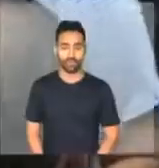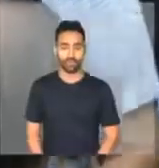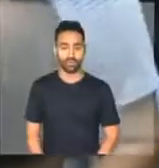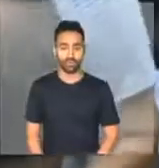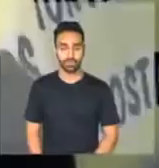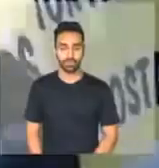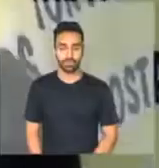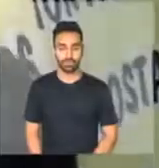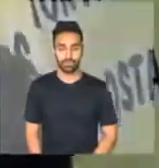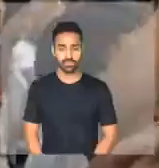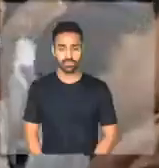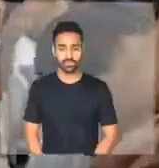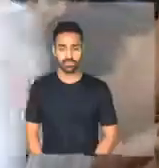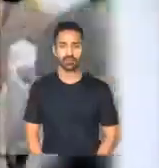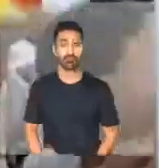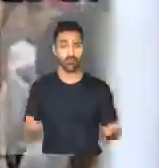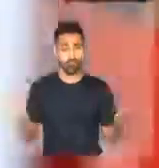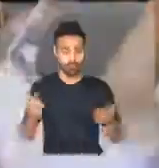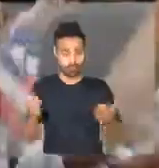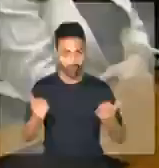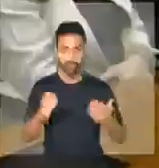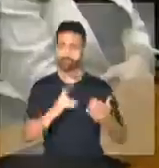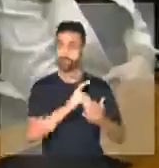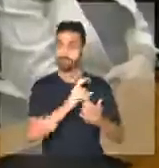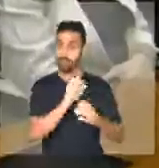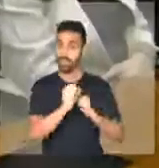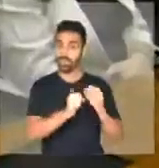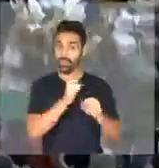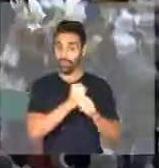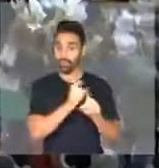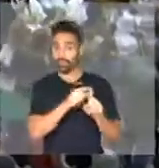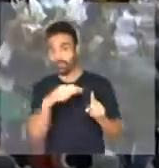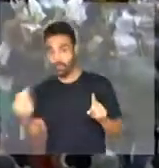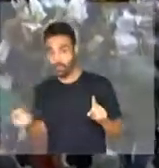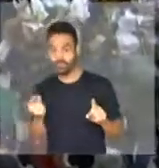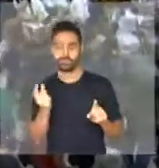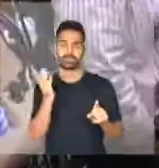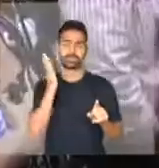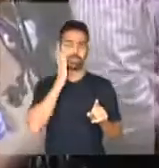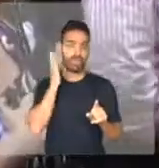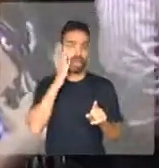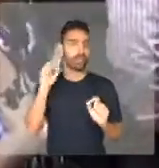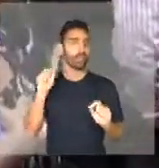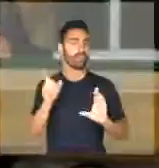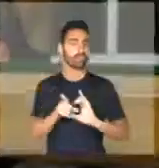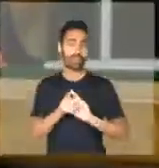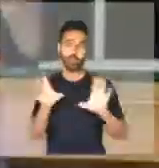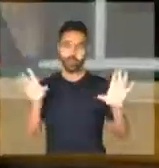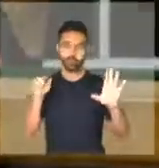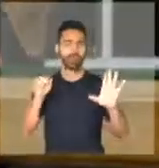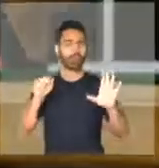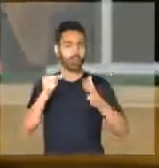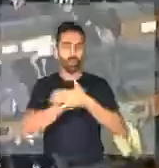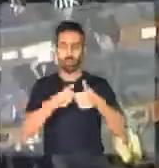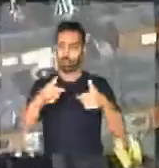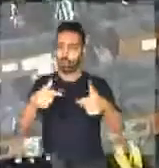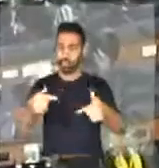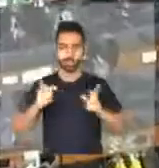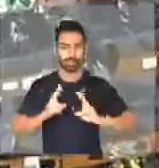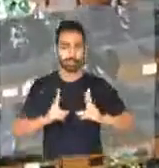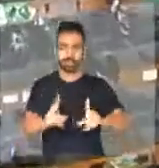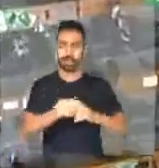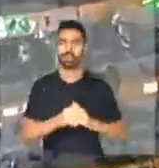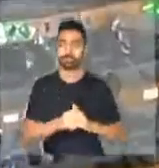para a cara... Hoje, 50 anos depois do AI-5, sabemos que a democracia é uma luta constante,